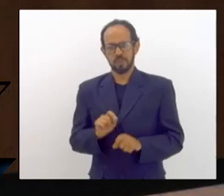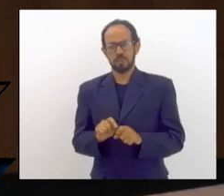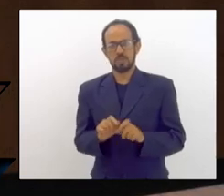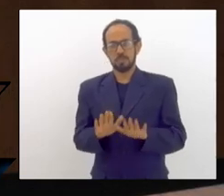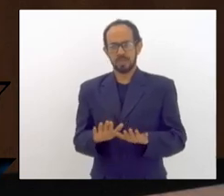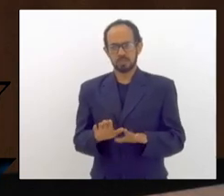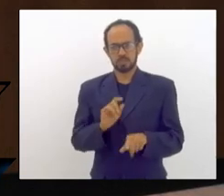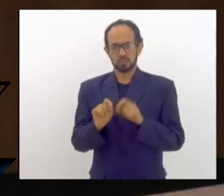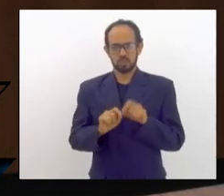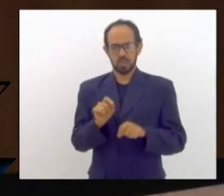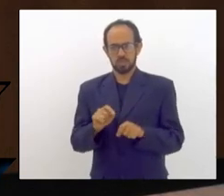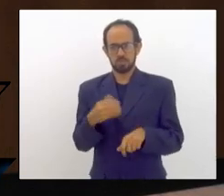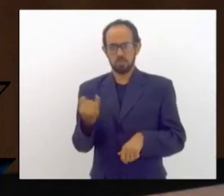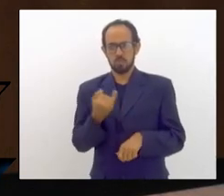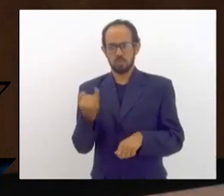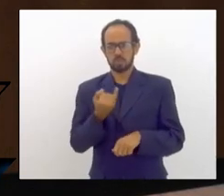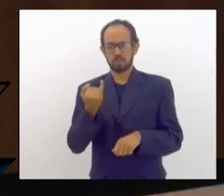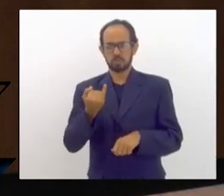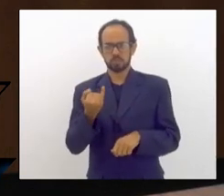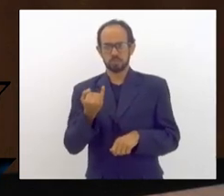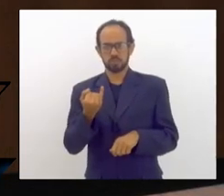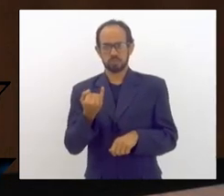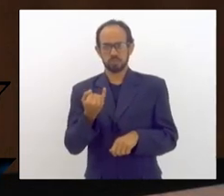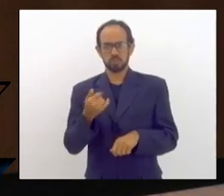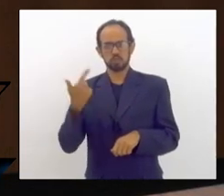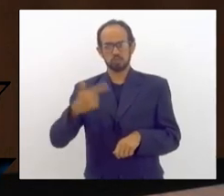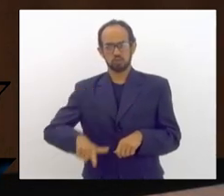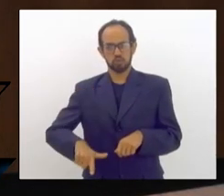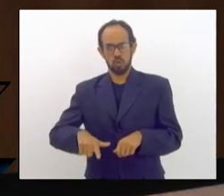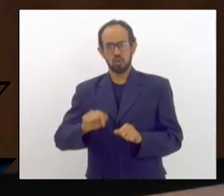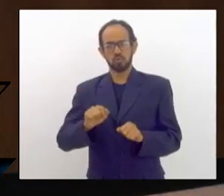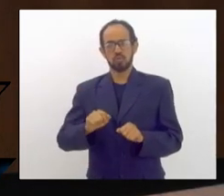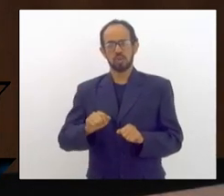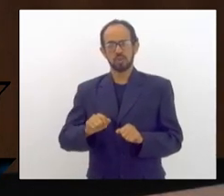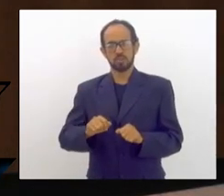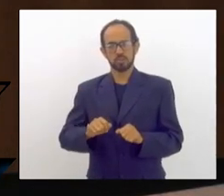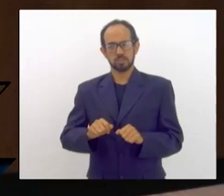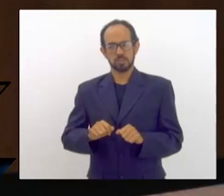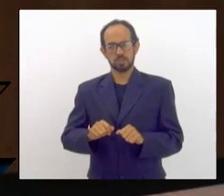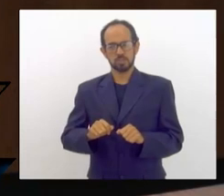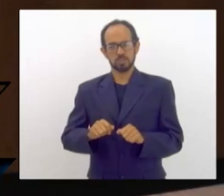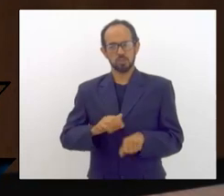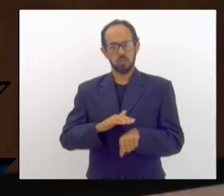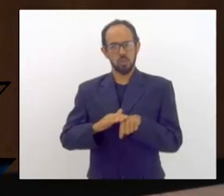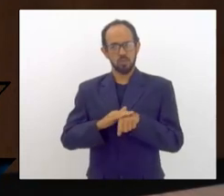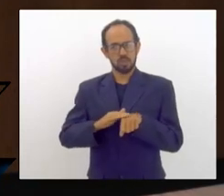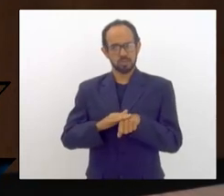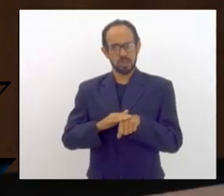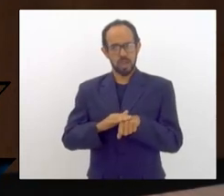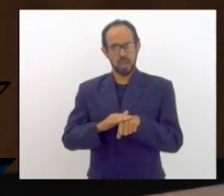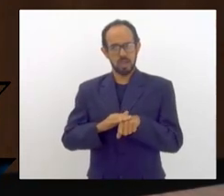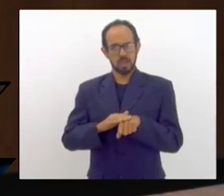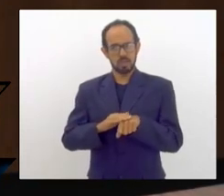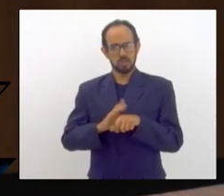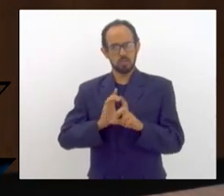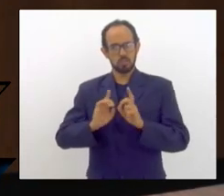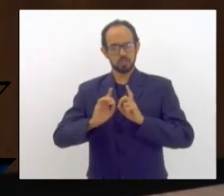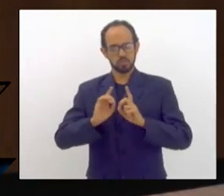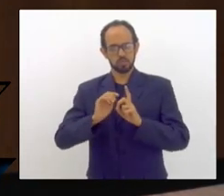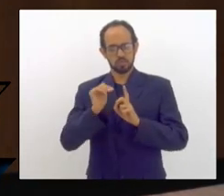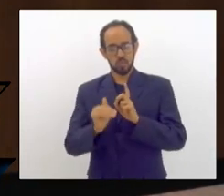mas eu acho que é importante a gente, mais uma vez, caminhar a discussão, elevando o nível da discussão